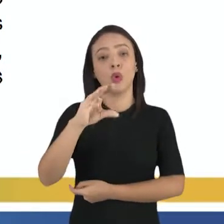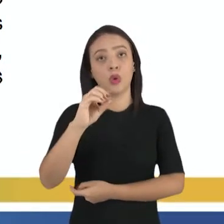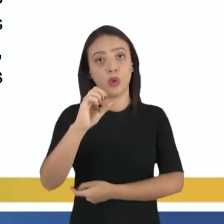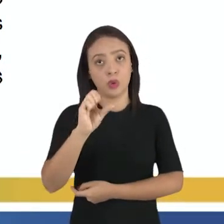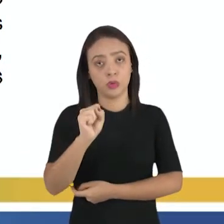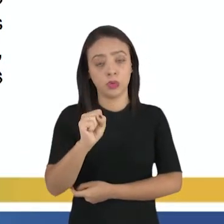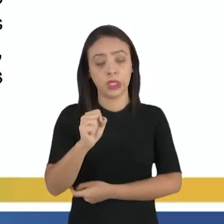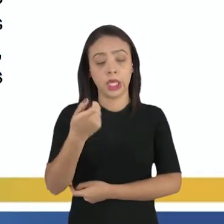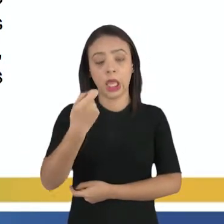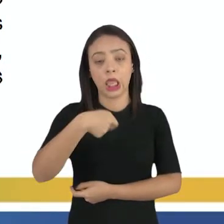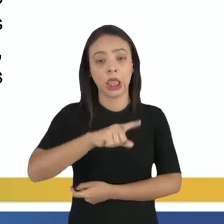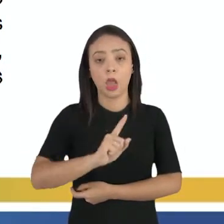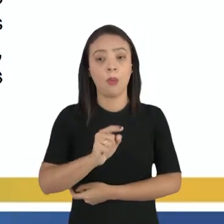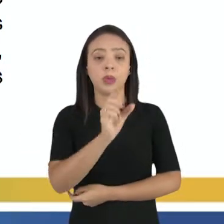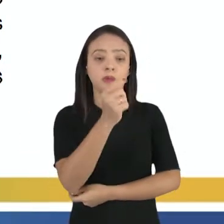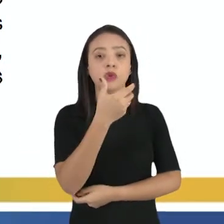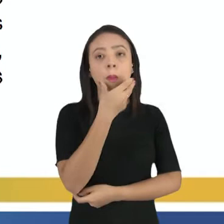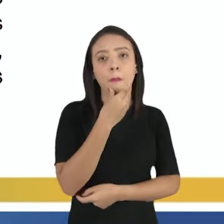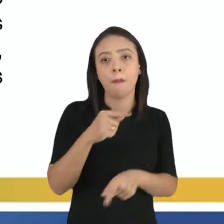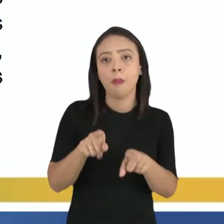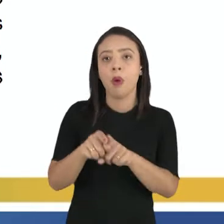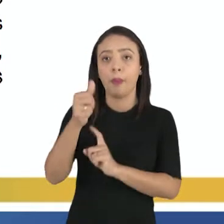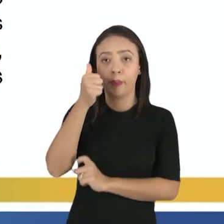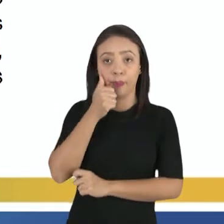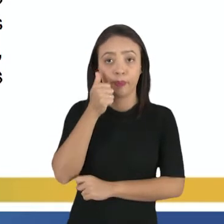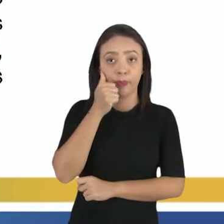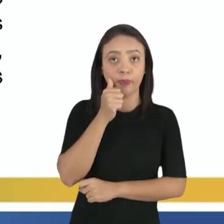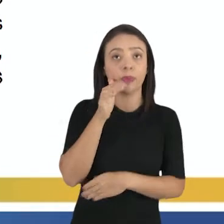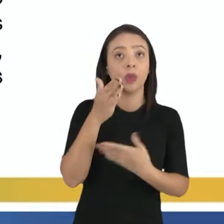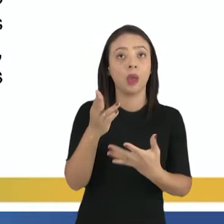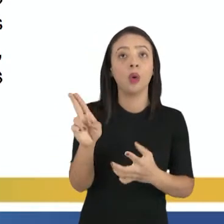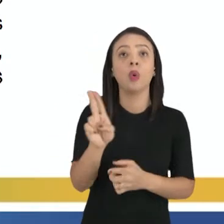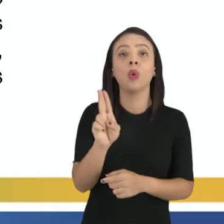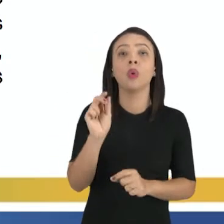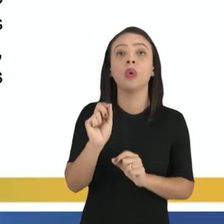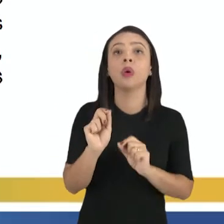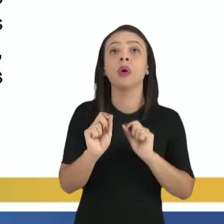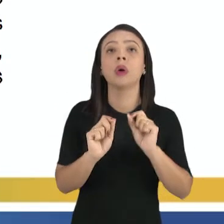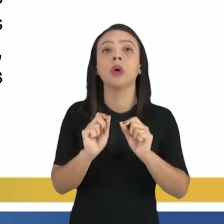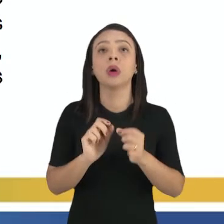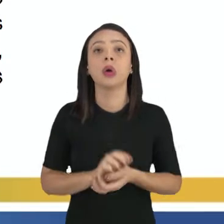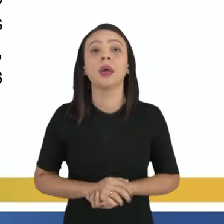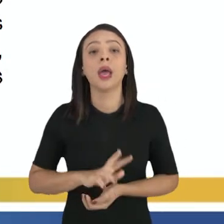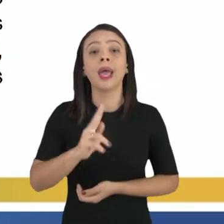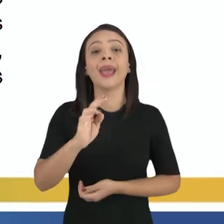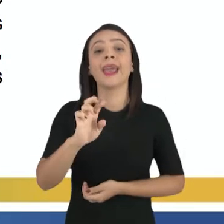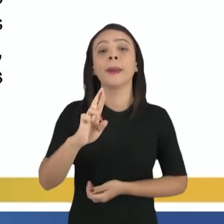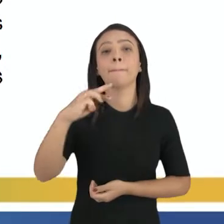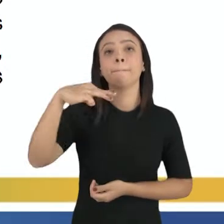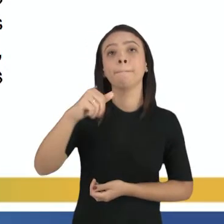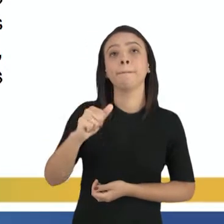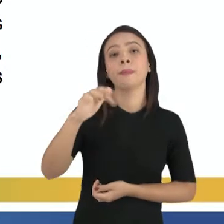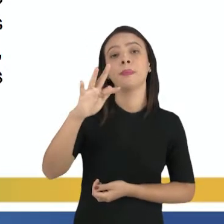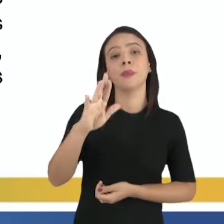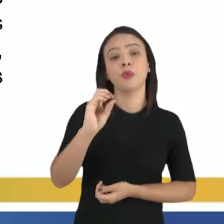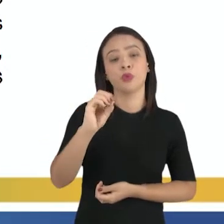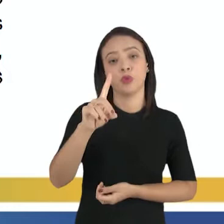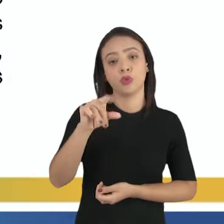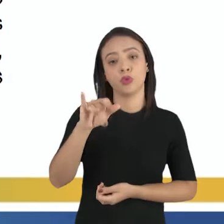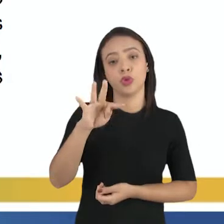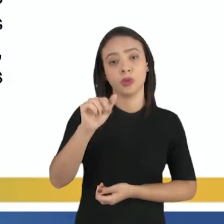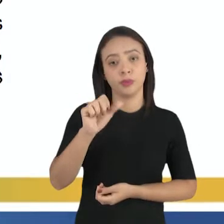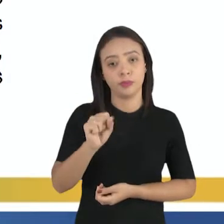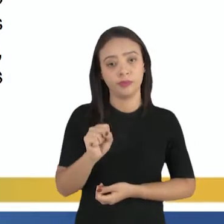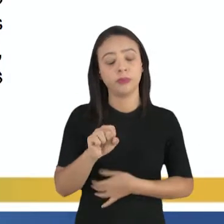não necessitam de um macho e uma fêmea, eles são chamados e podem ser chamados também de hermafroditas.